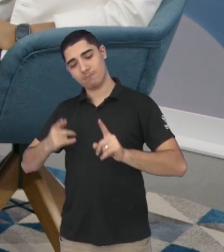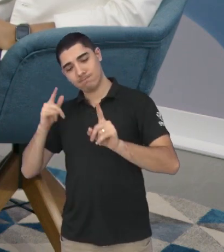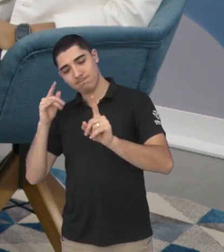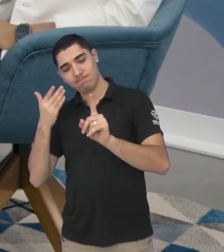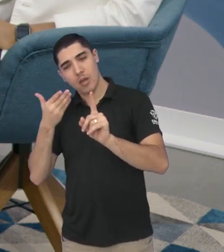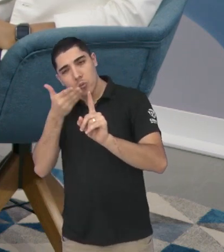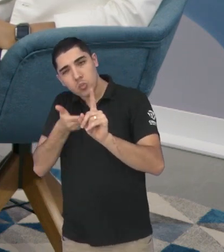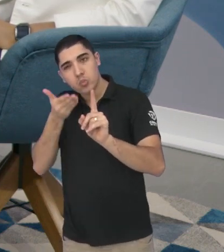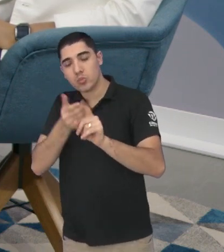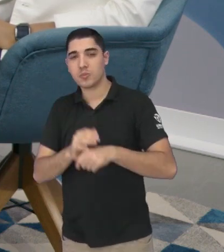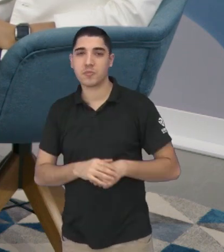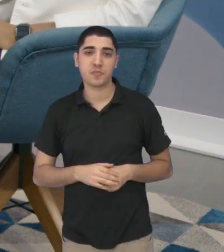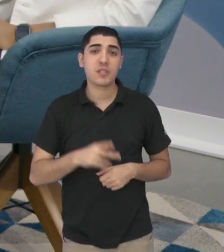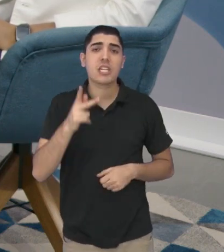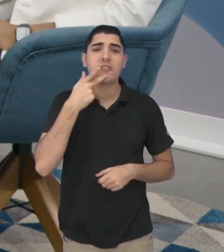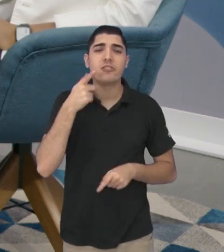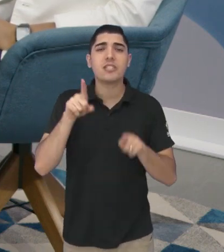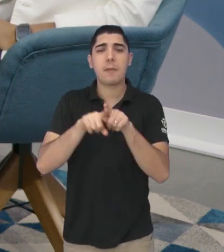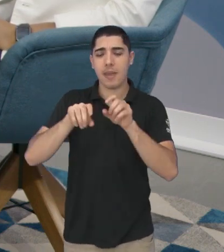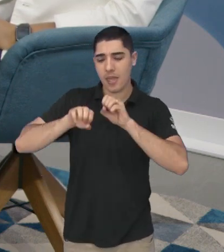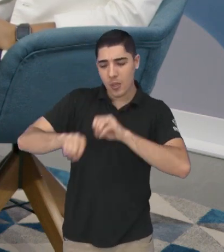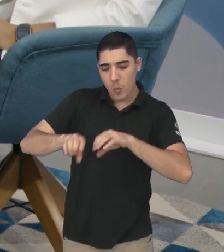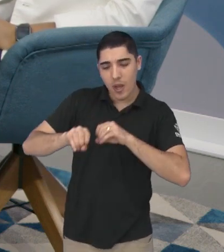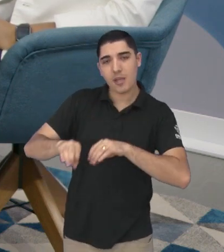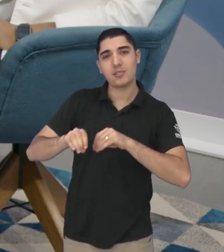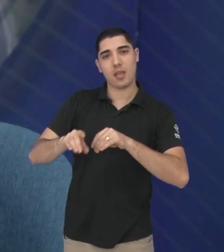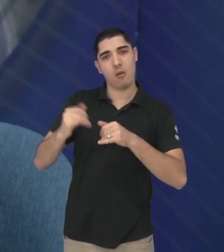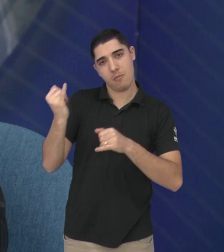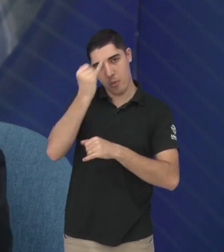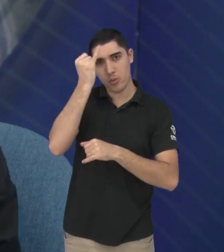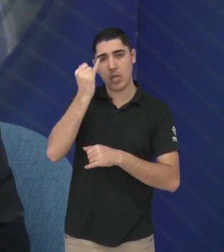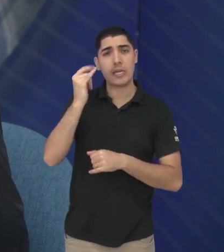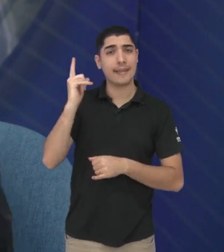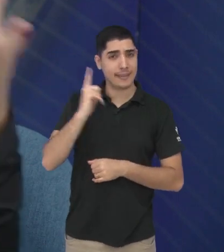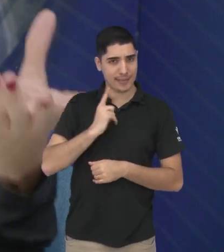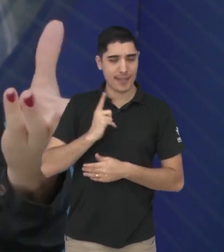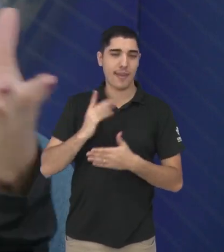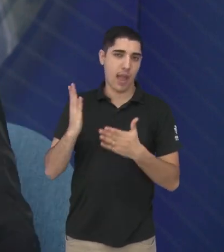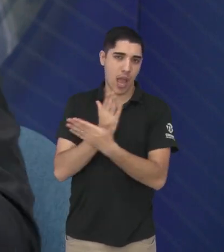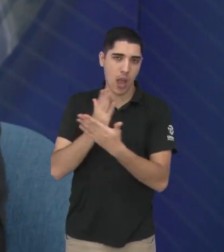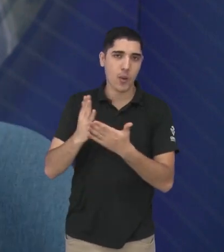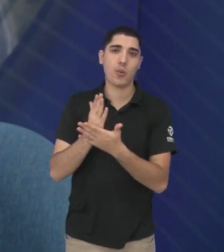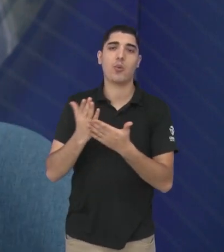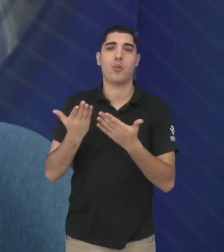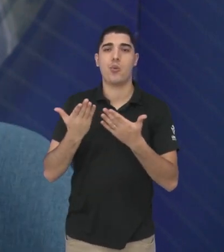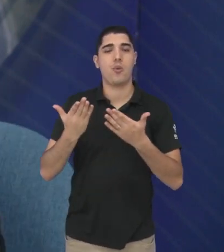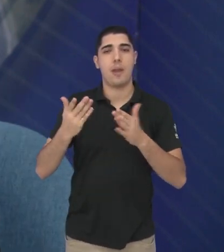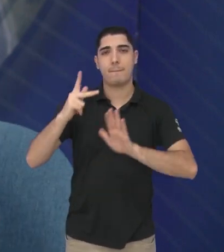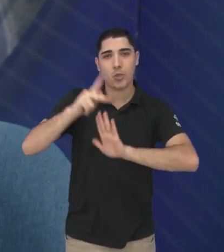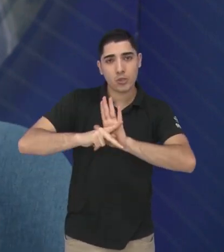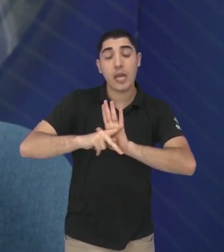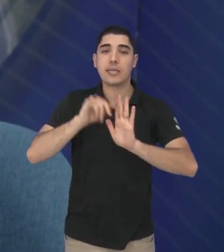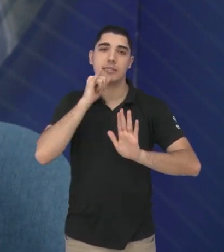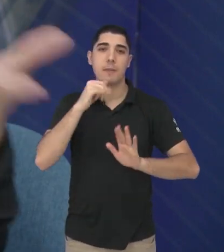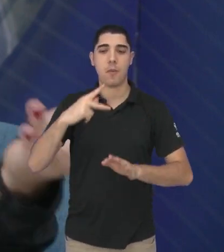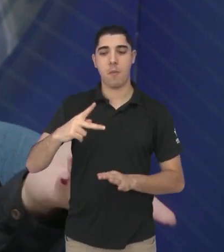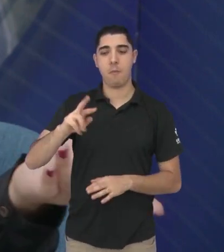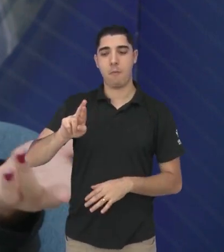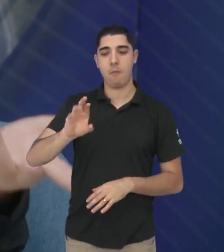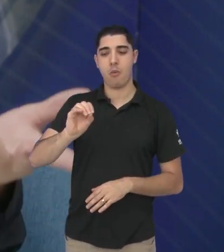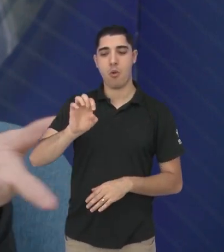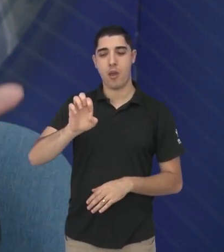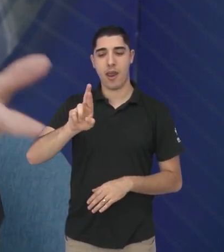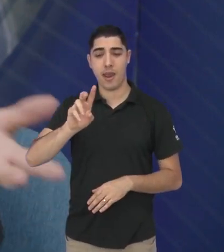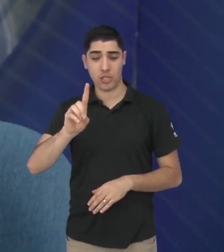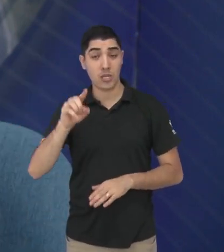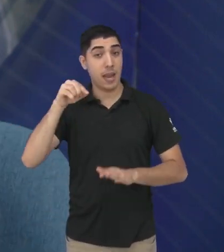gente fala da educação e informação, que é o melhor caminho. Nós temos alguns programas, né, no caso o PROED, que é talvez o mais